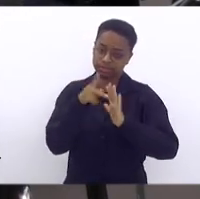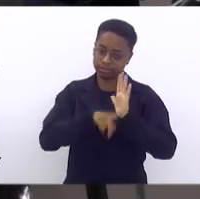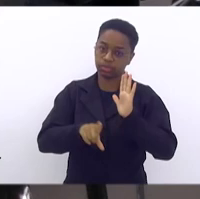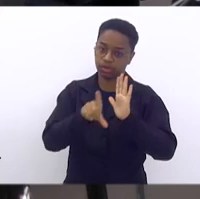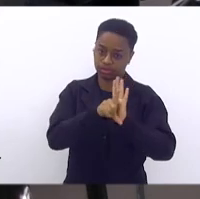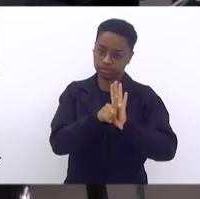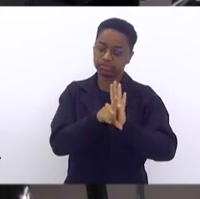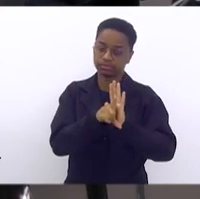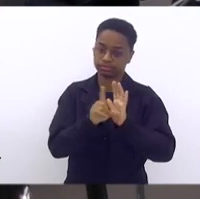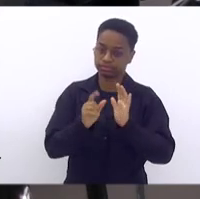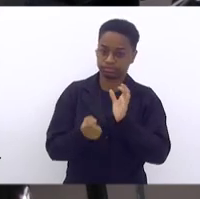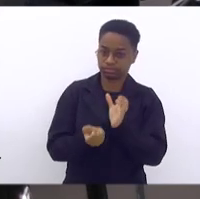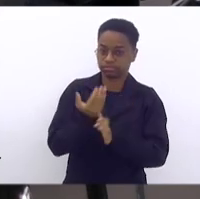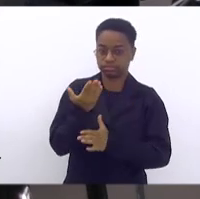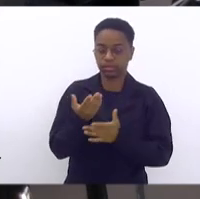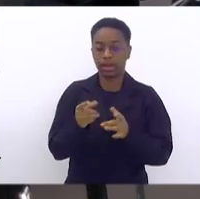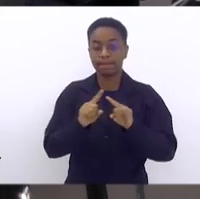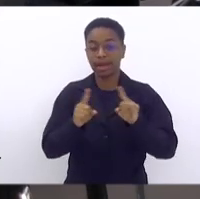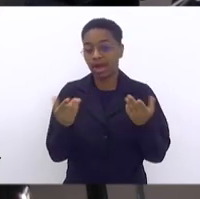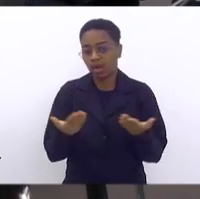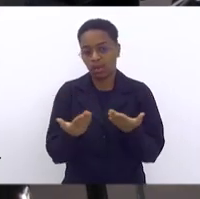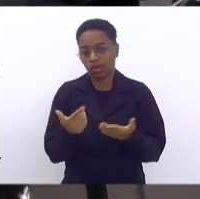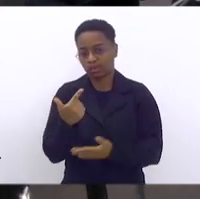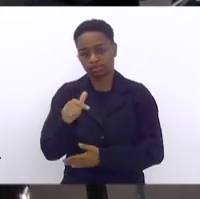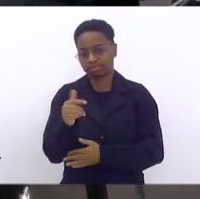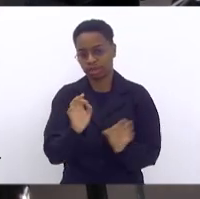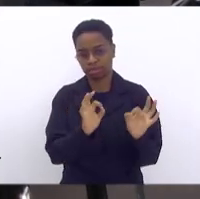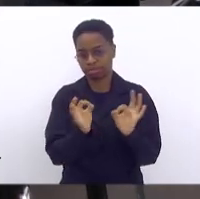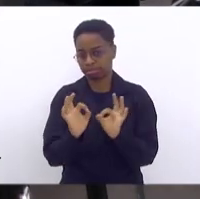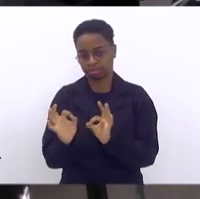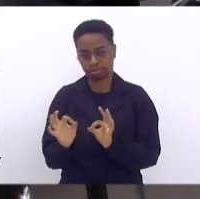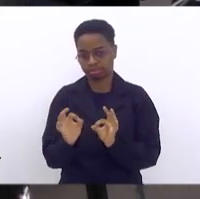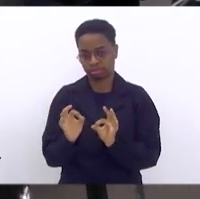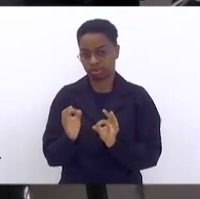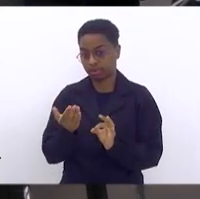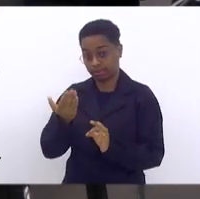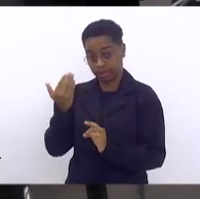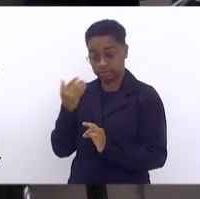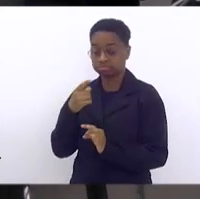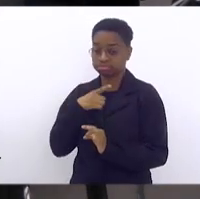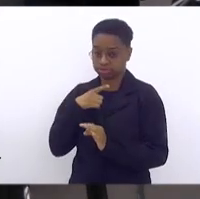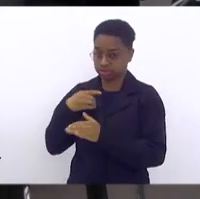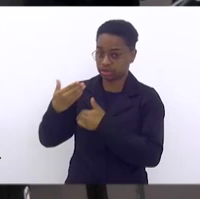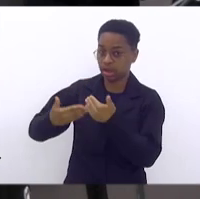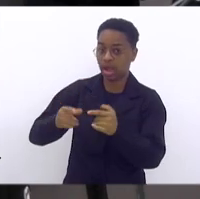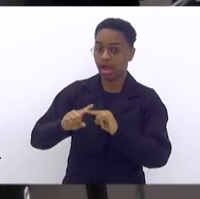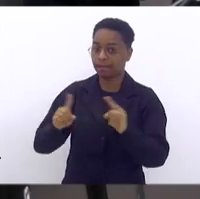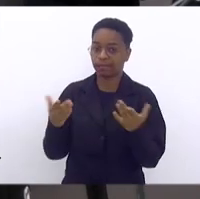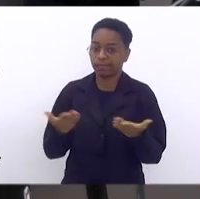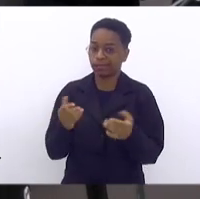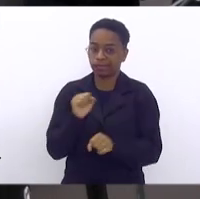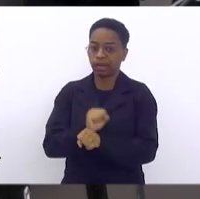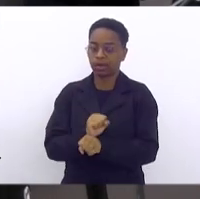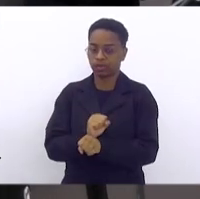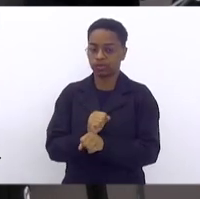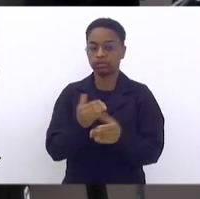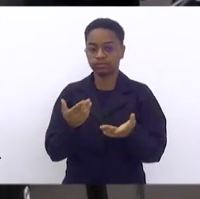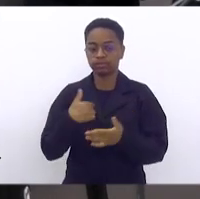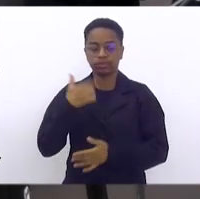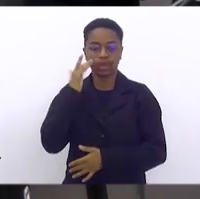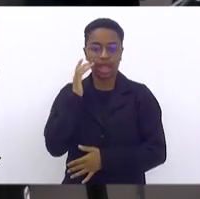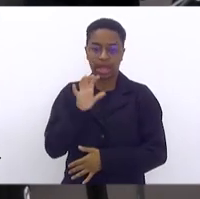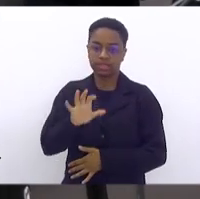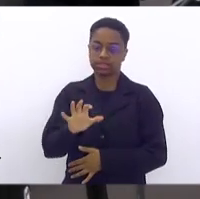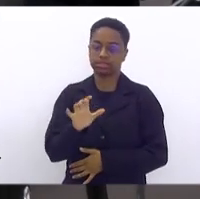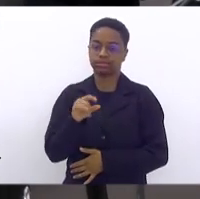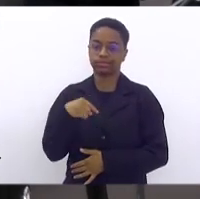mais, né, que nesse momento ainda não está caminhando como estava antes. Então eu acho que é um pouco isso, assim. Então a